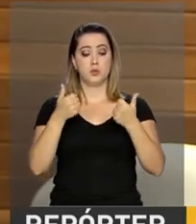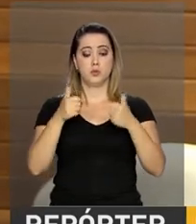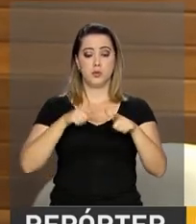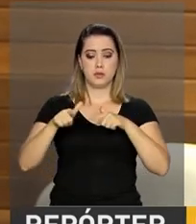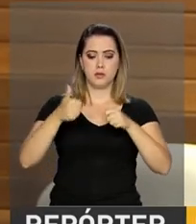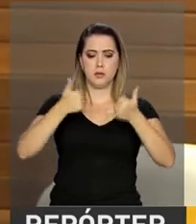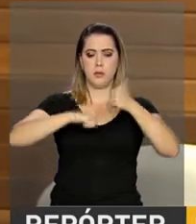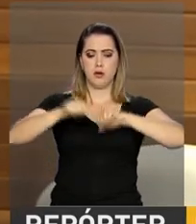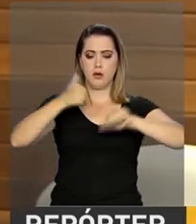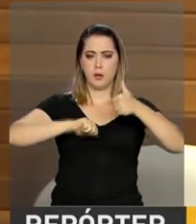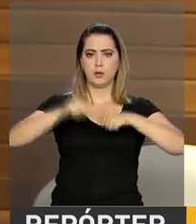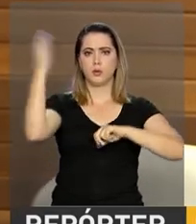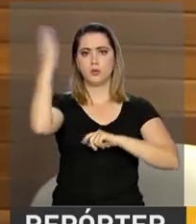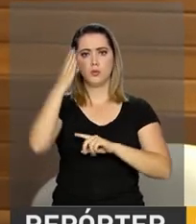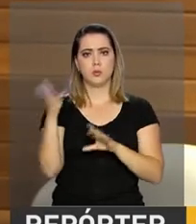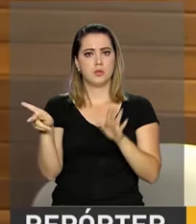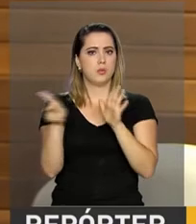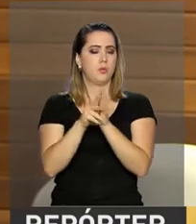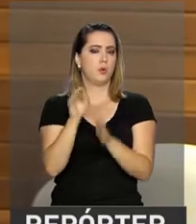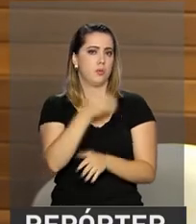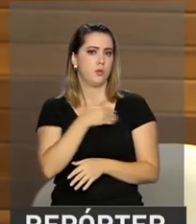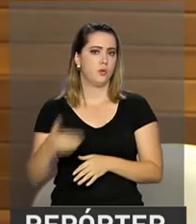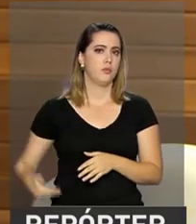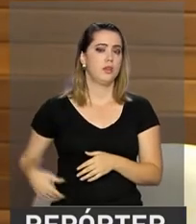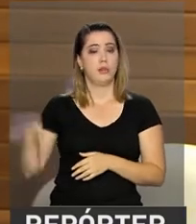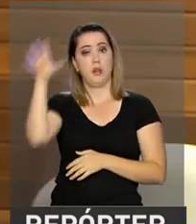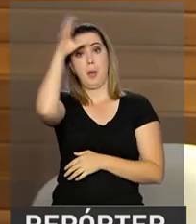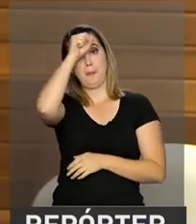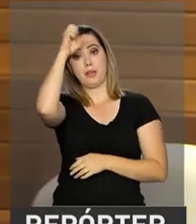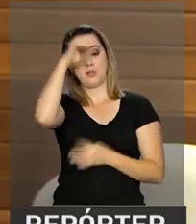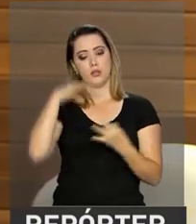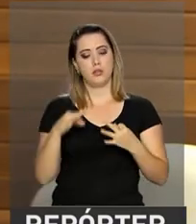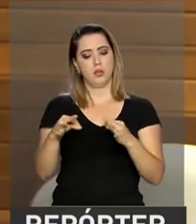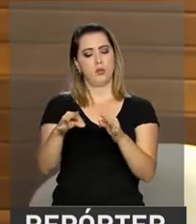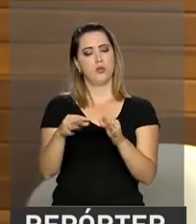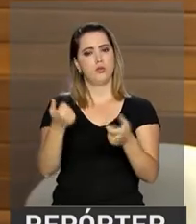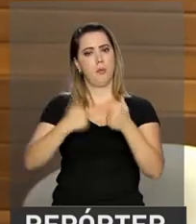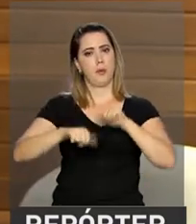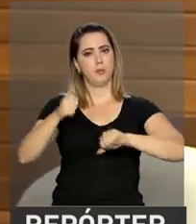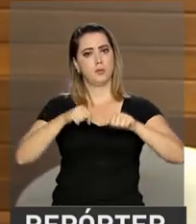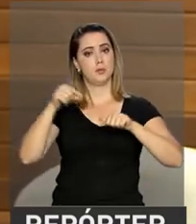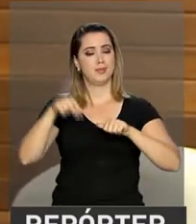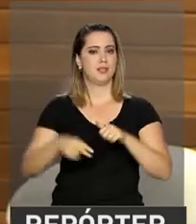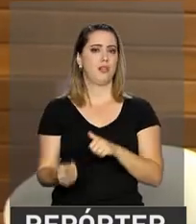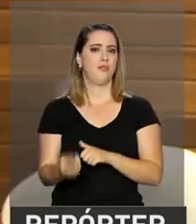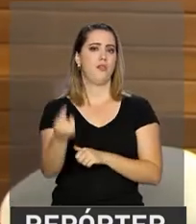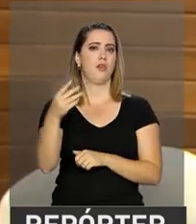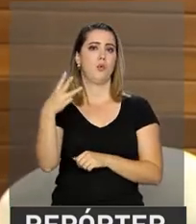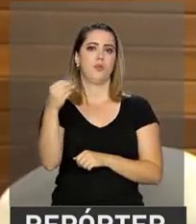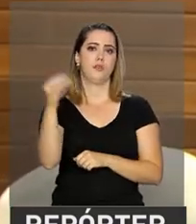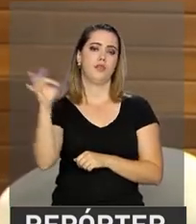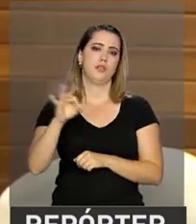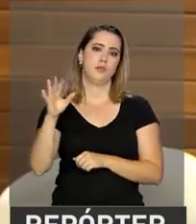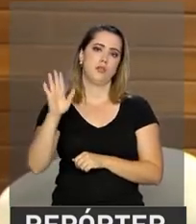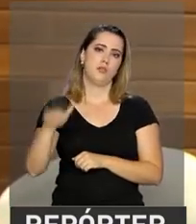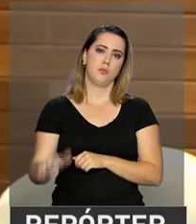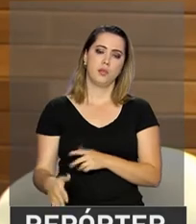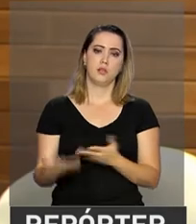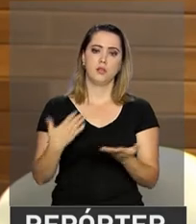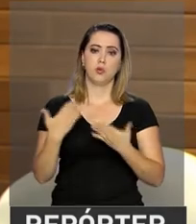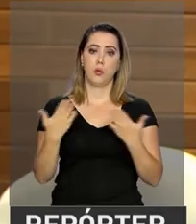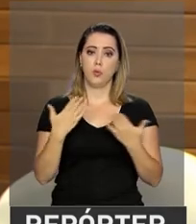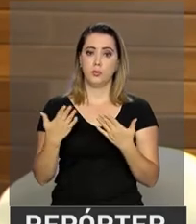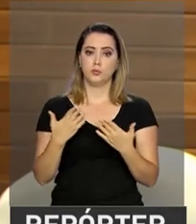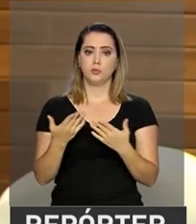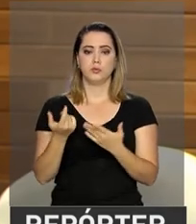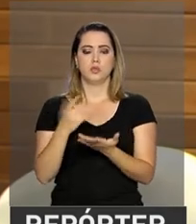laboratórios oficiais brasileiros, públicos, aprendem essa tecnologia, produzem aqui a um custo no mínimo 30% mais barato do que